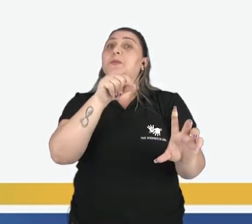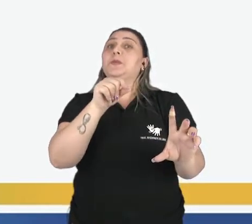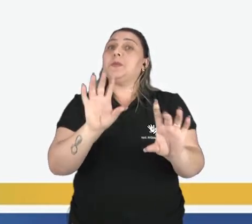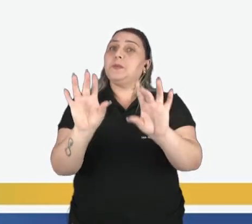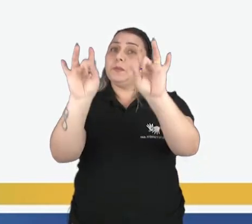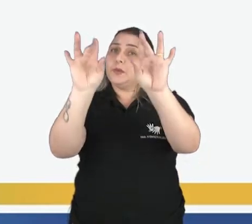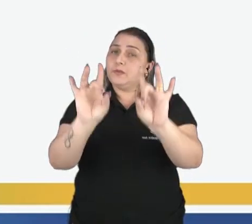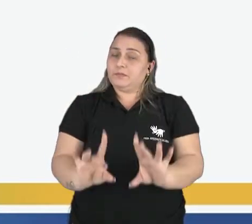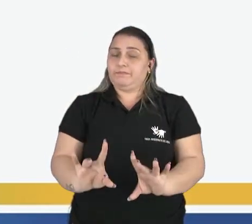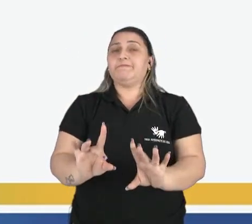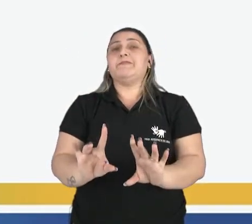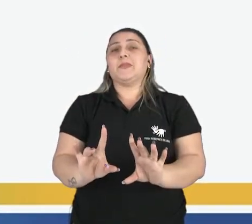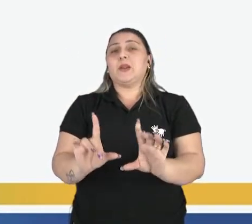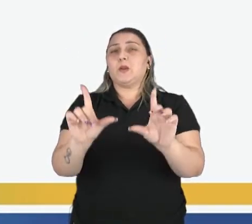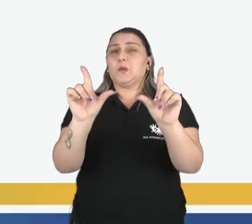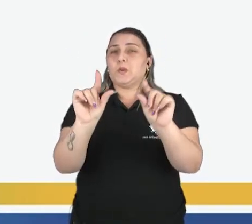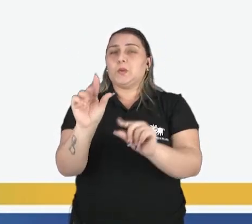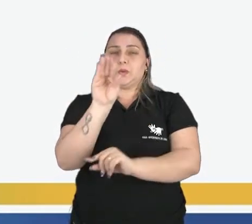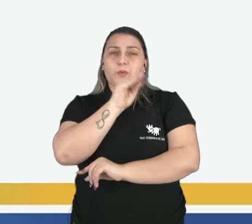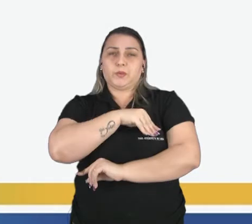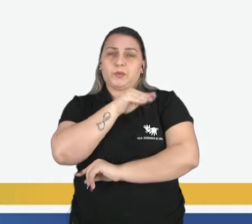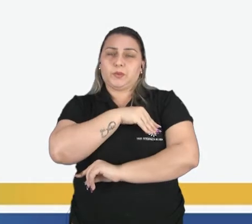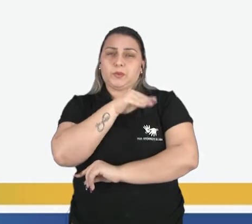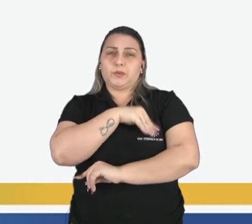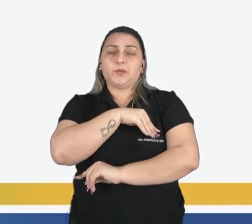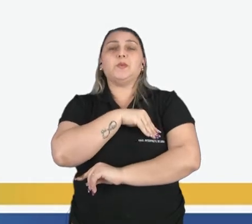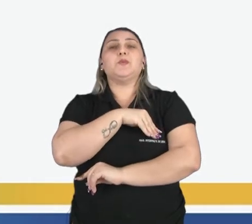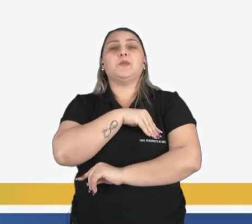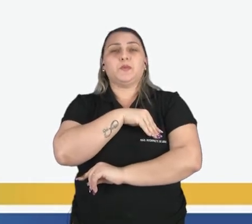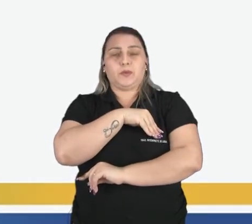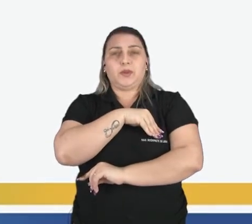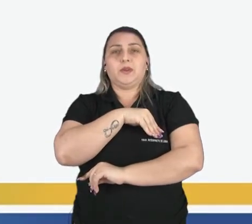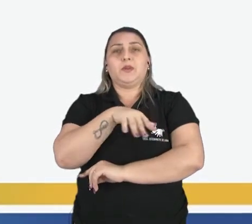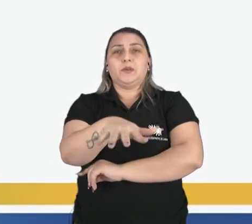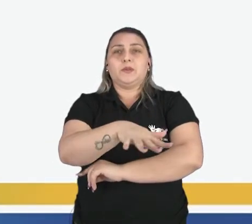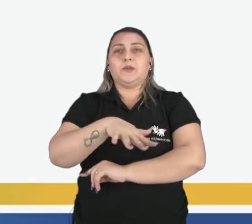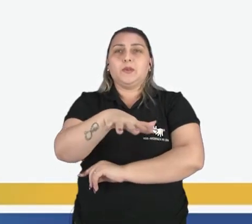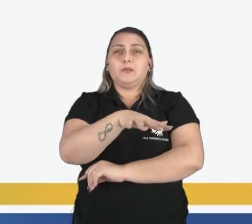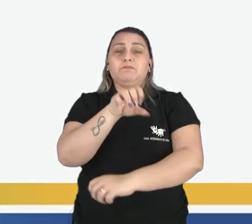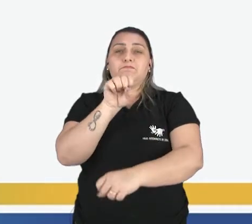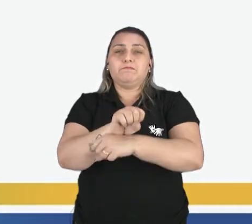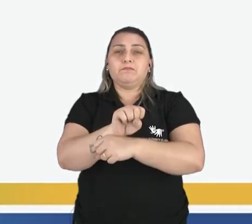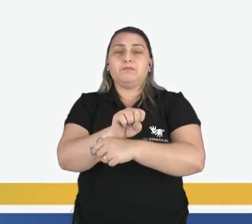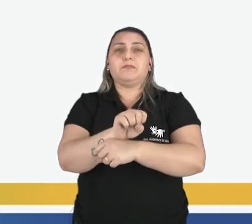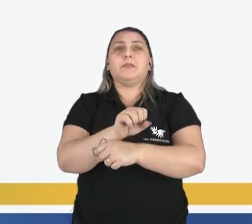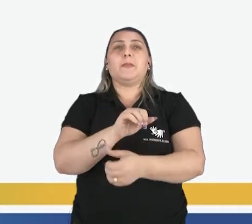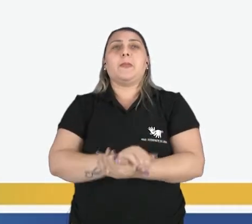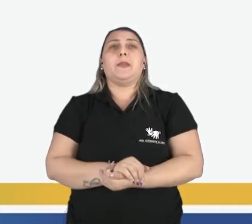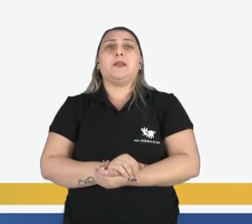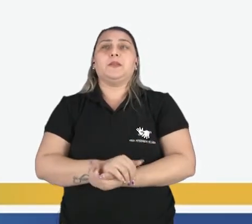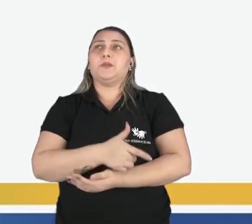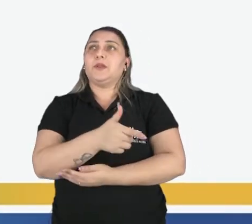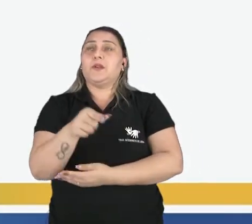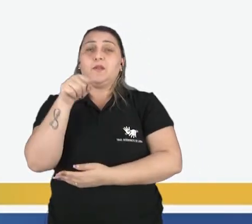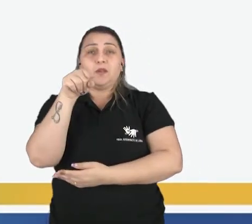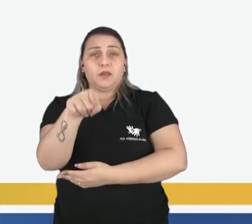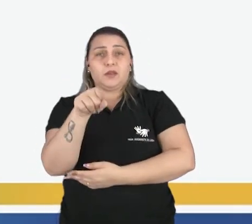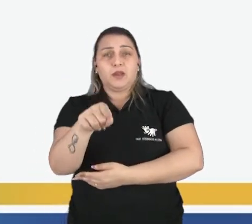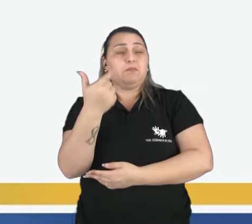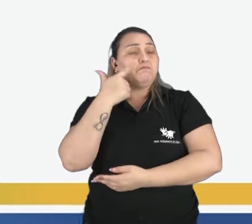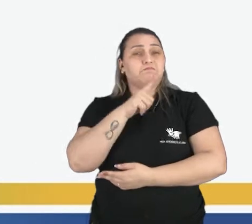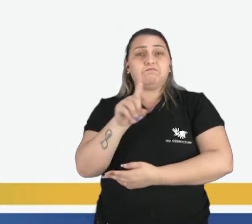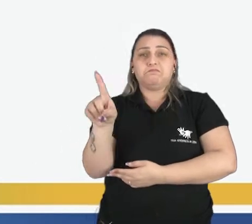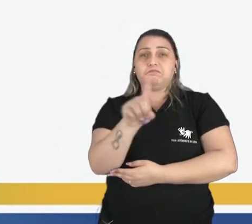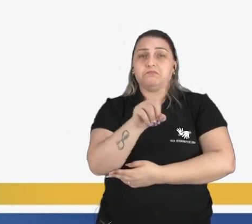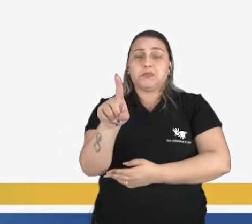com uma remuneração modesta, mantendo seu status social intacto. Em outras palavras, não é que você não